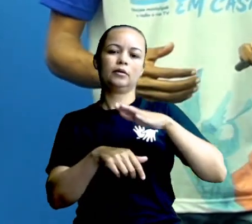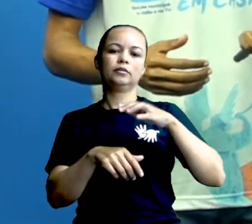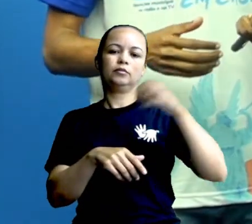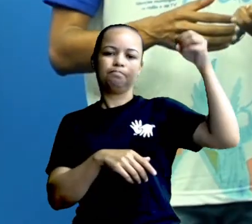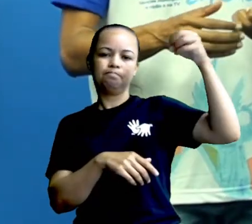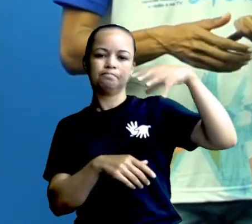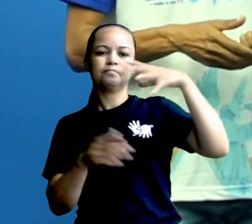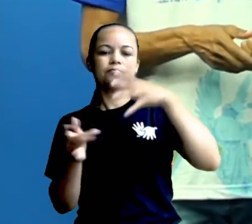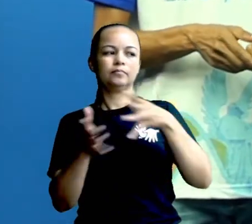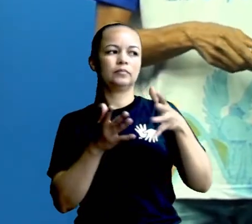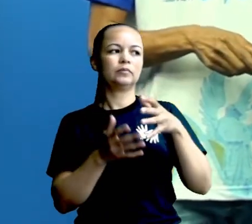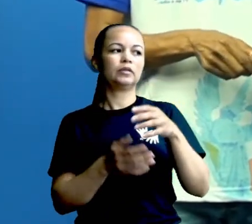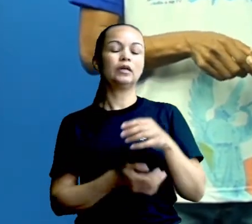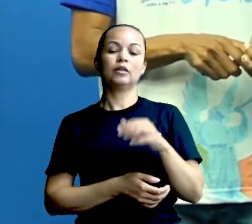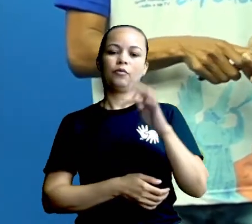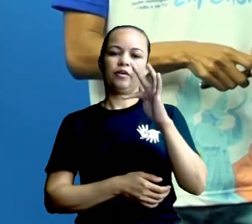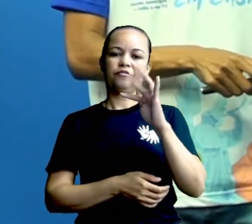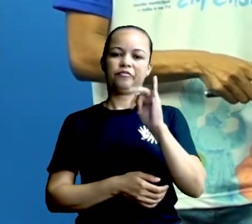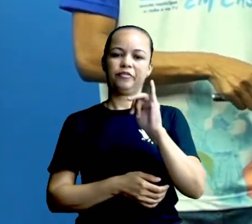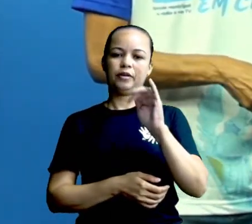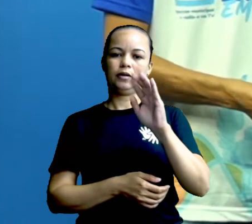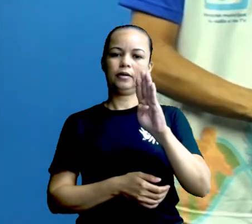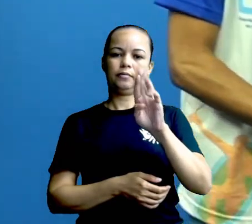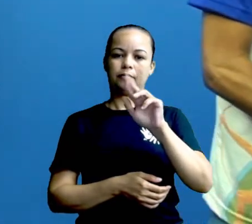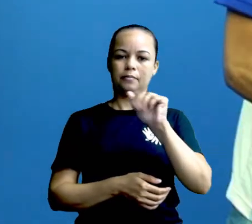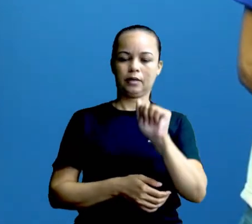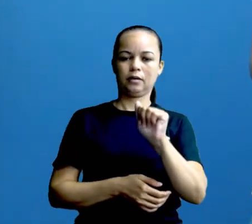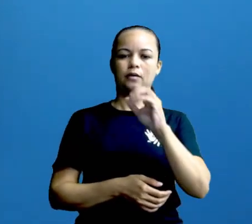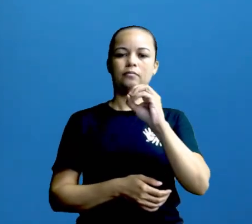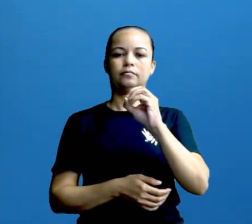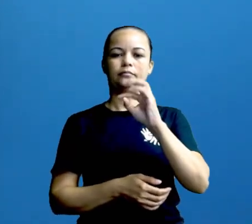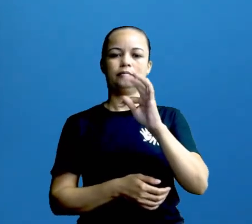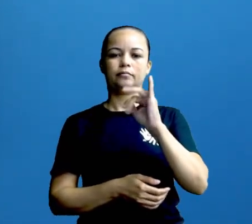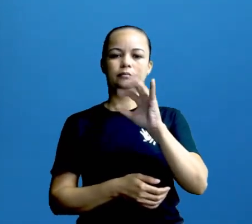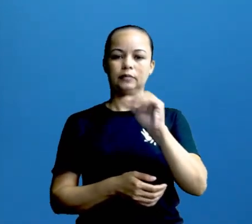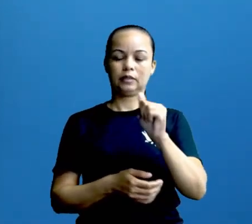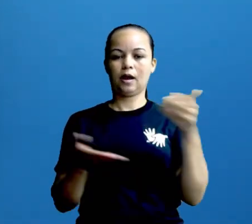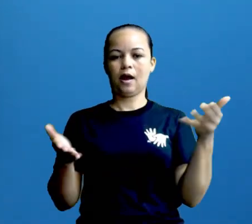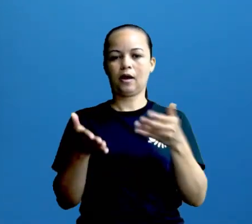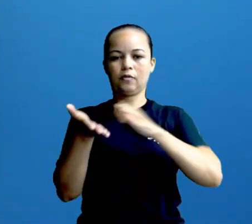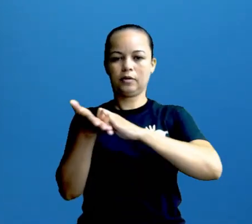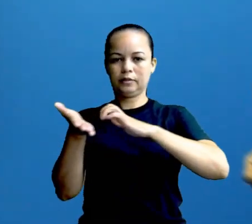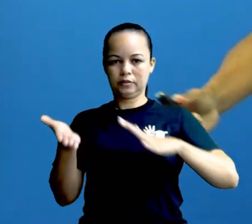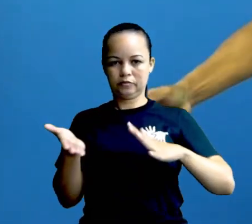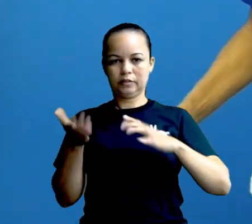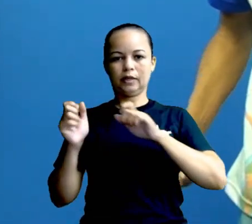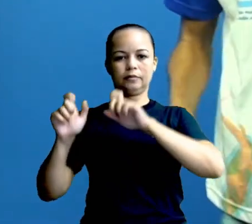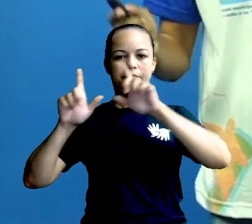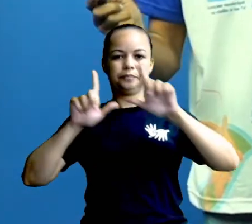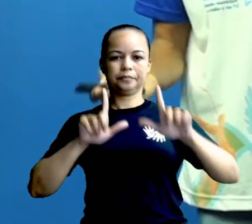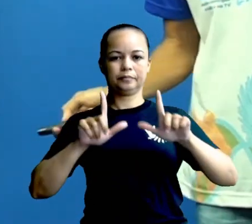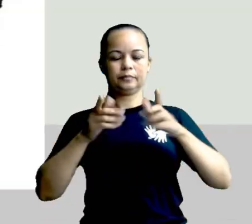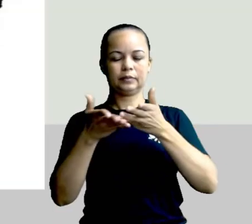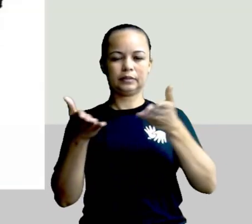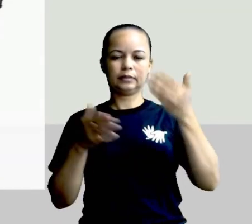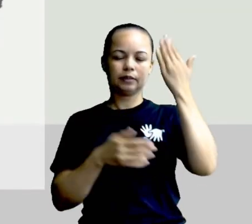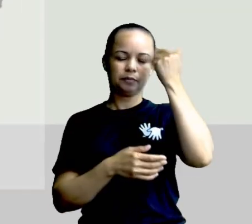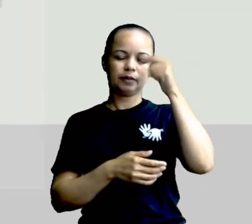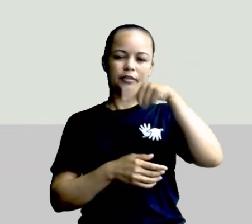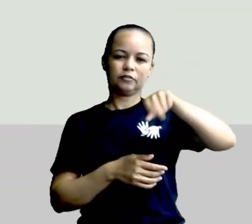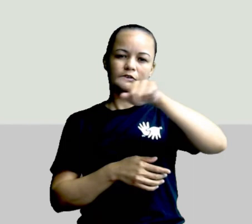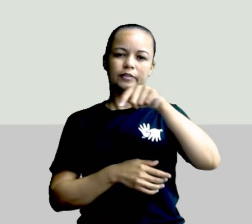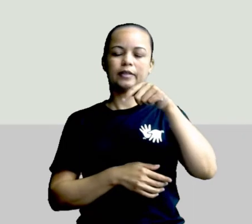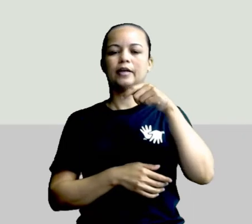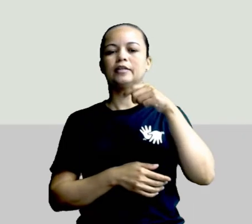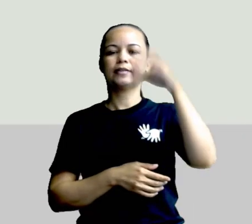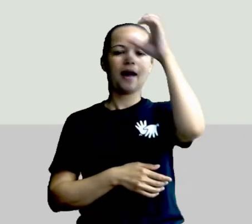sobre luz, tá bom? Então aqui eu tenho fibra óptica. Então vamos para o exercício. Vamos lá, segue comigo no exercício